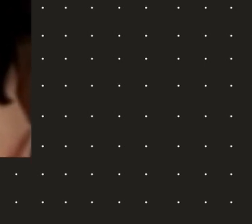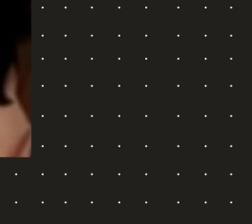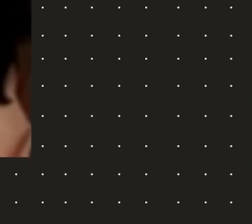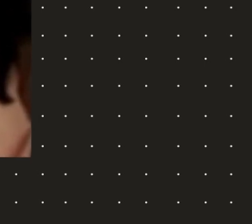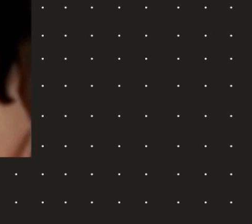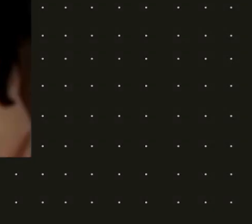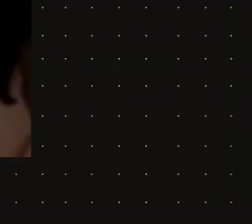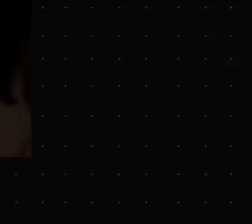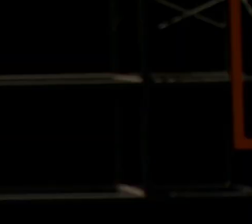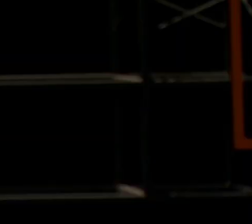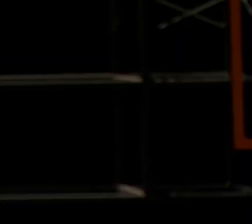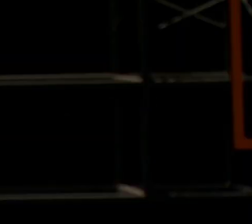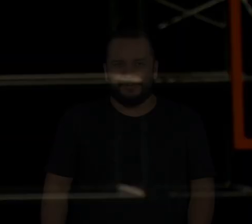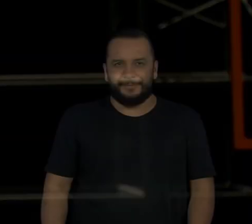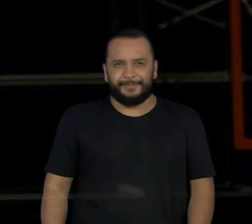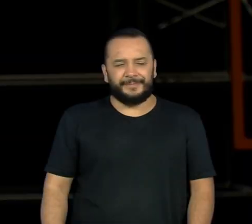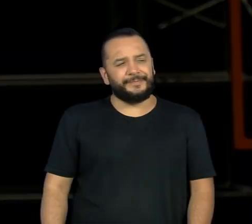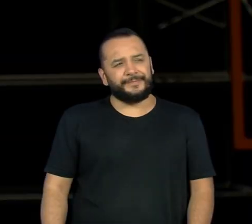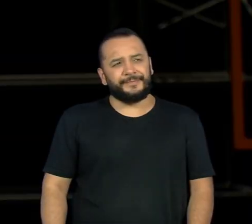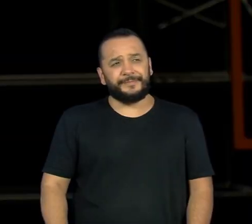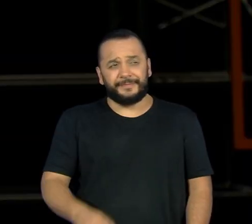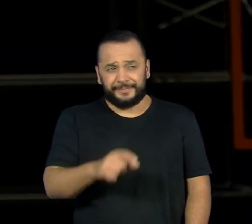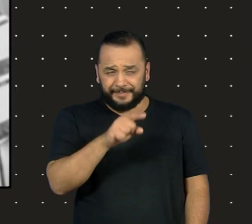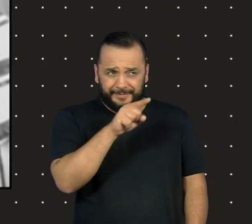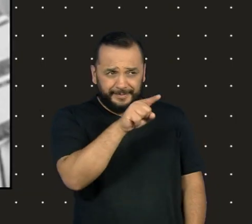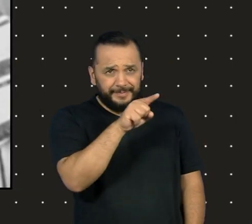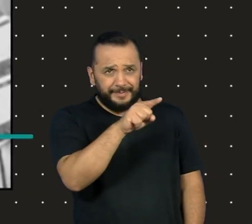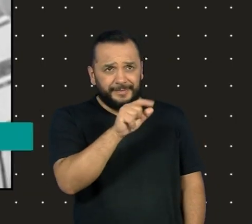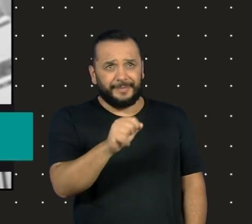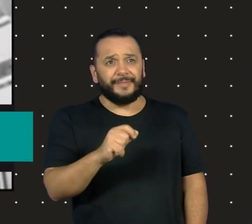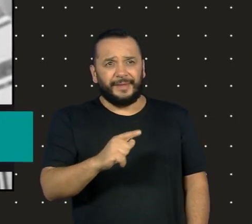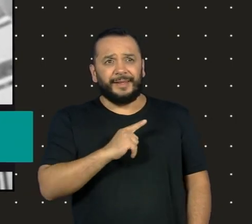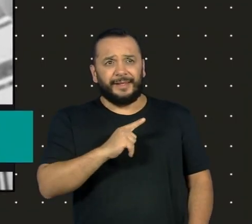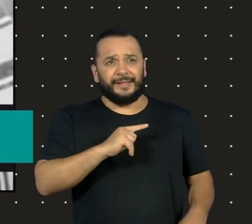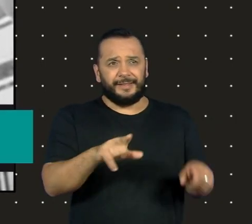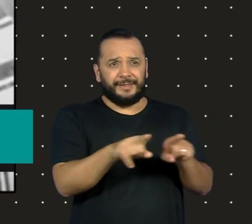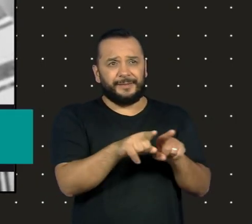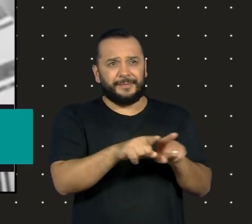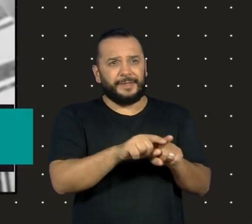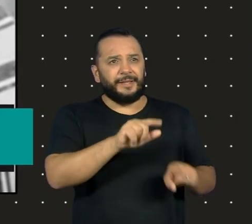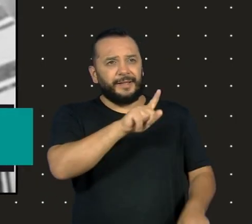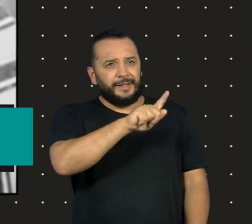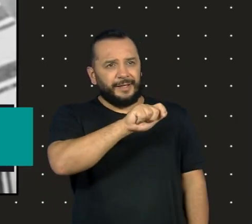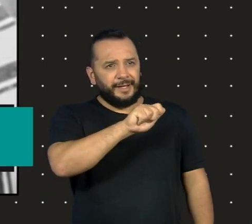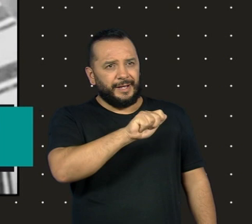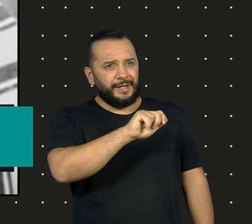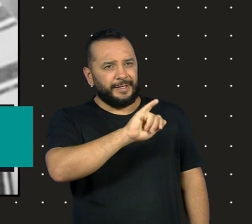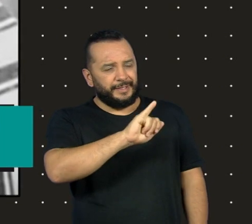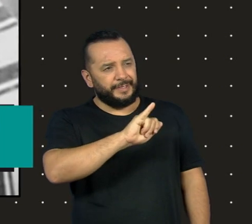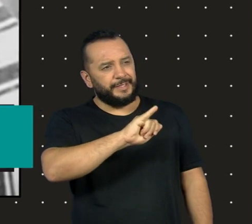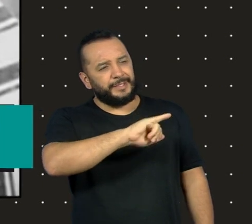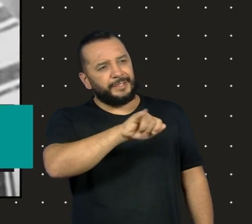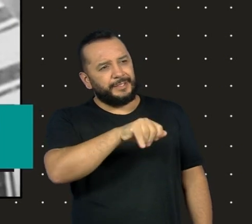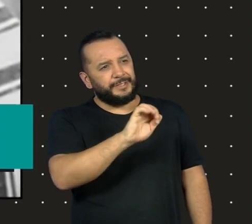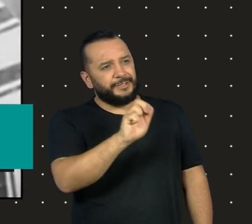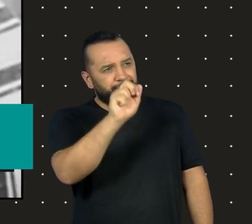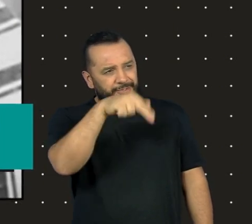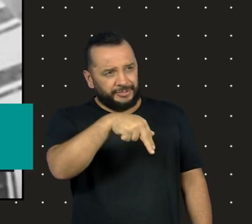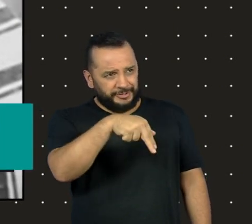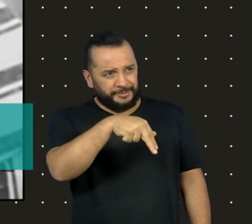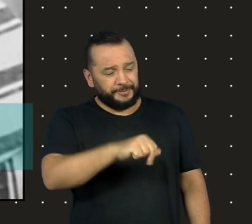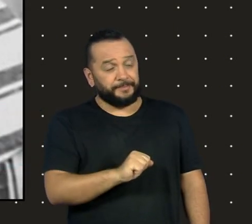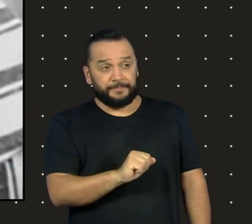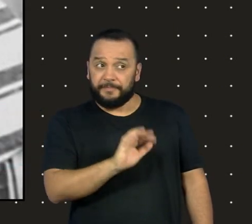absurdo. Mas nesse meio tempo você fez o Gaijin também, não foi? Nessa época? Gaijin acho que foi depois, Foi né? depois. Mas agora,